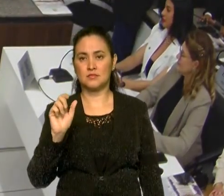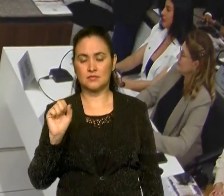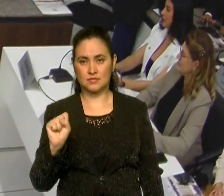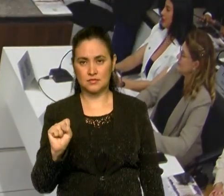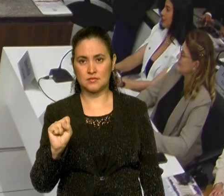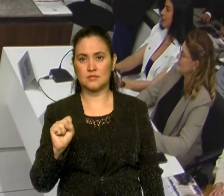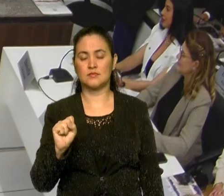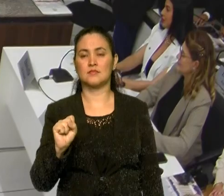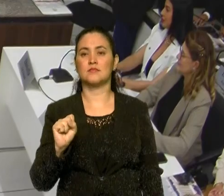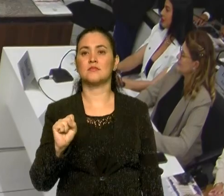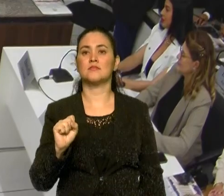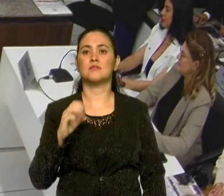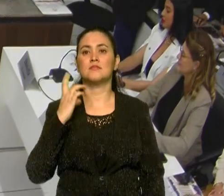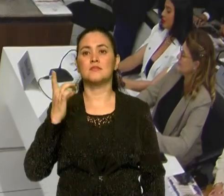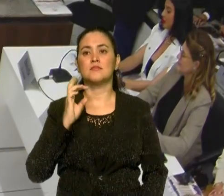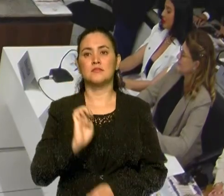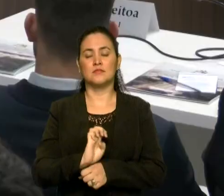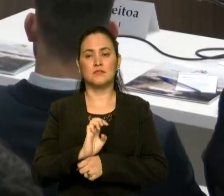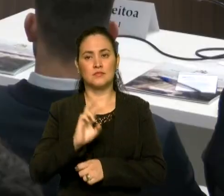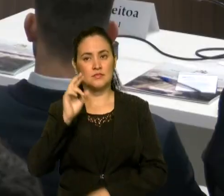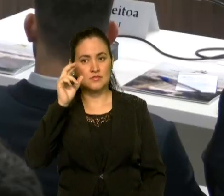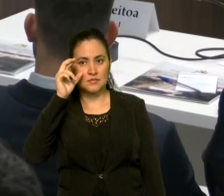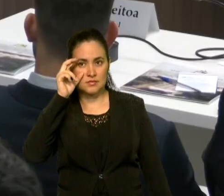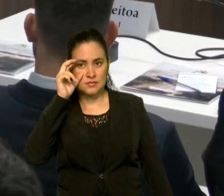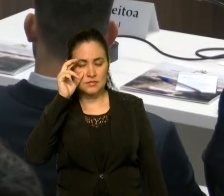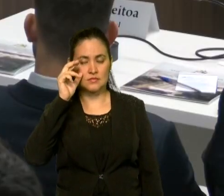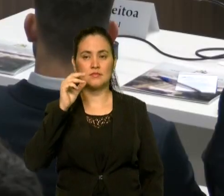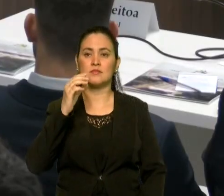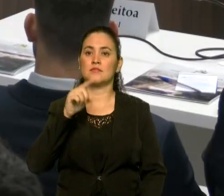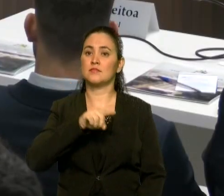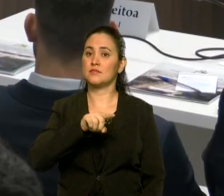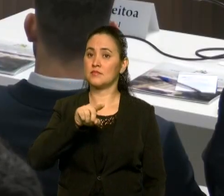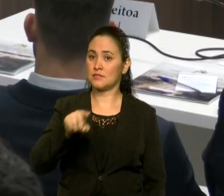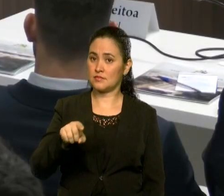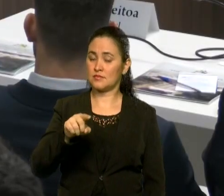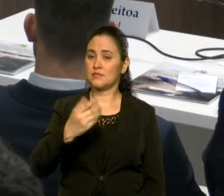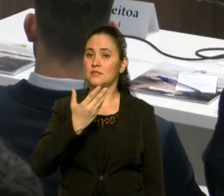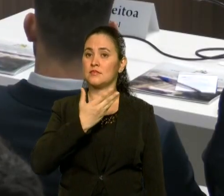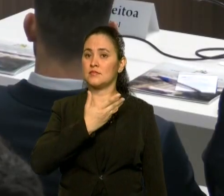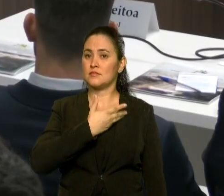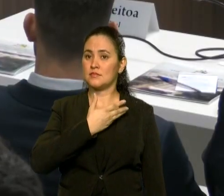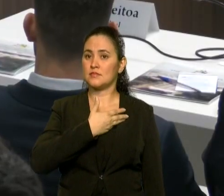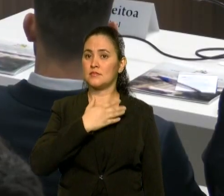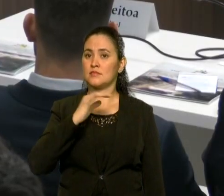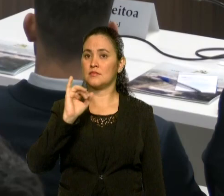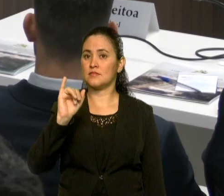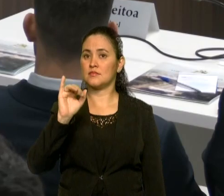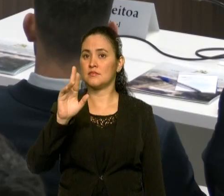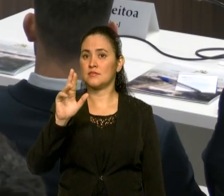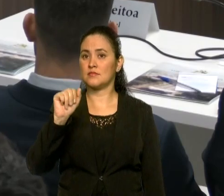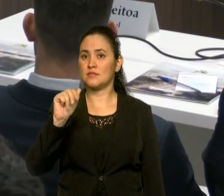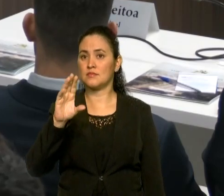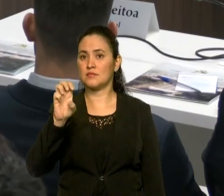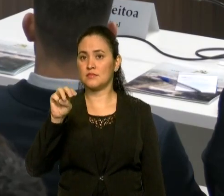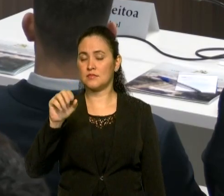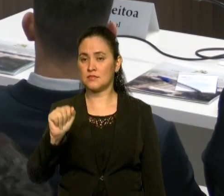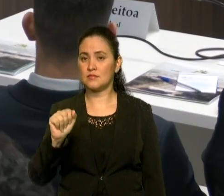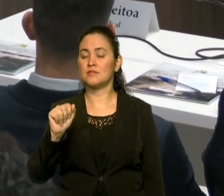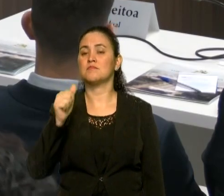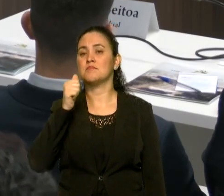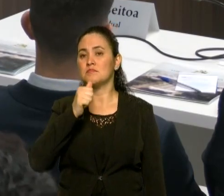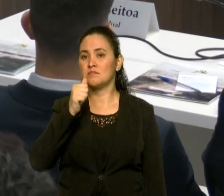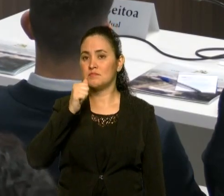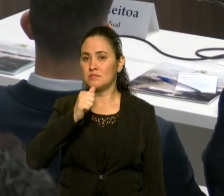não poderia deixar de cumprimentar você, minha querida Iracema, mulher que tem feito história no nosso estado, não